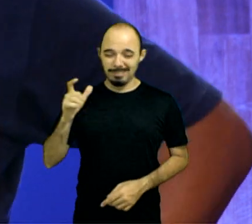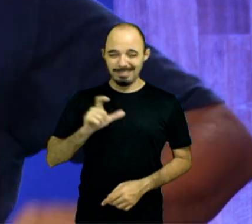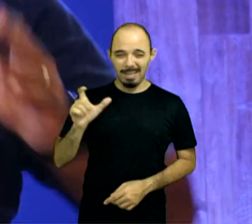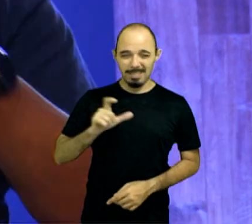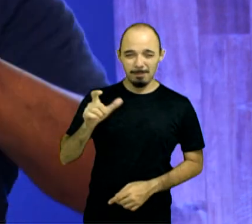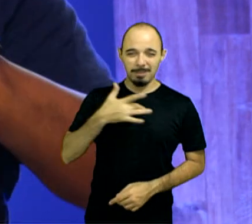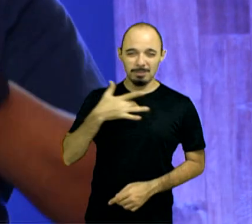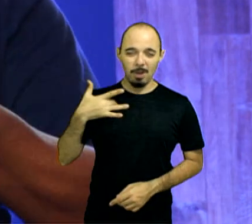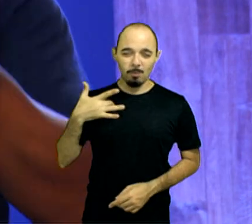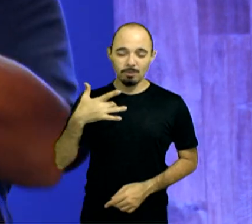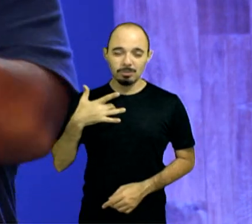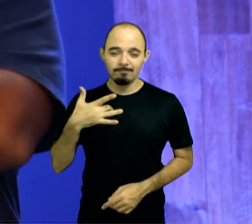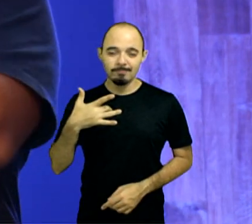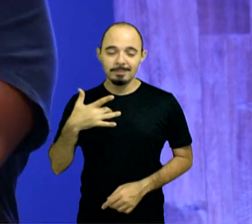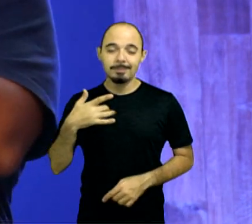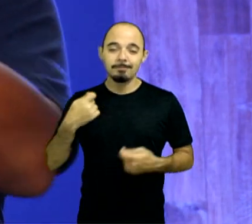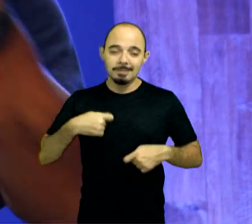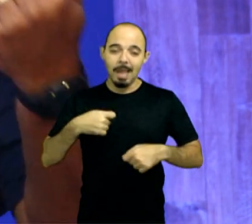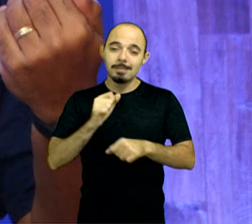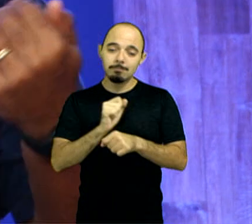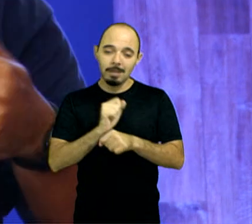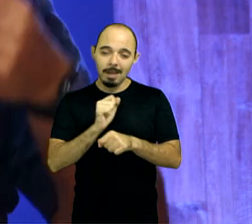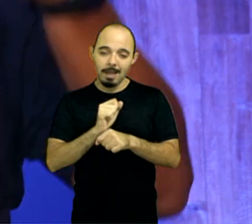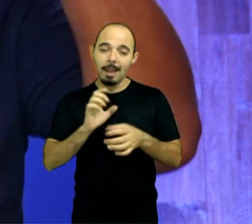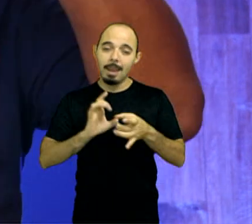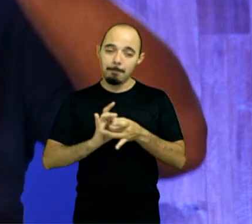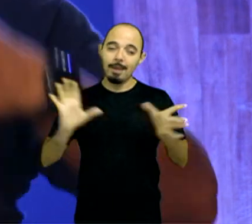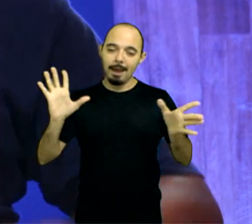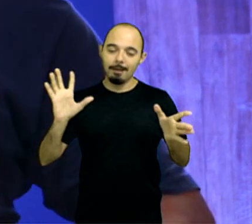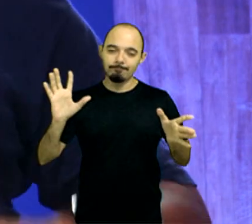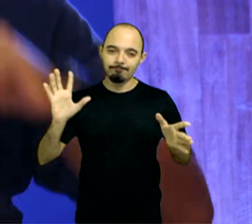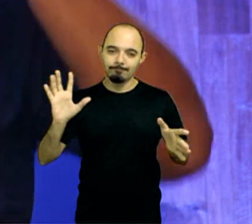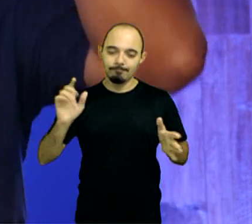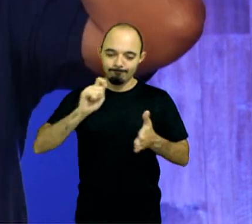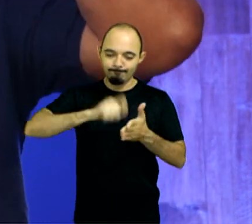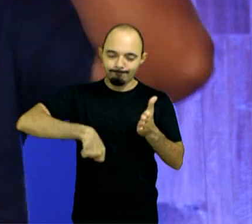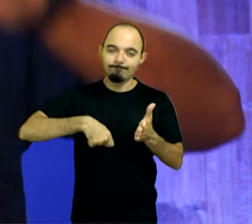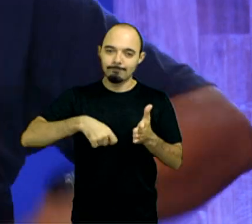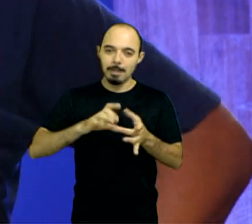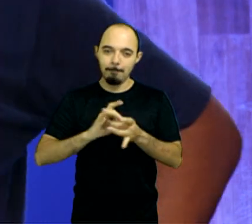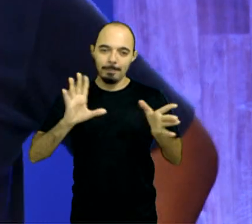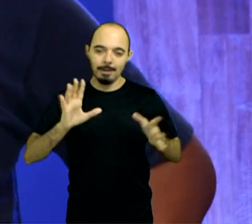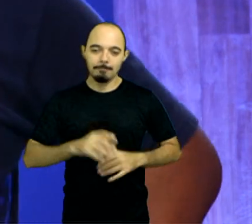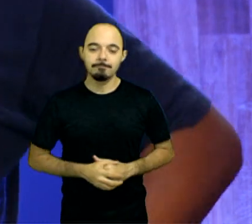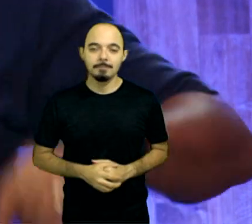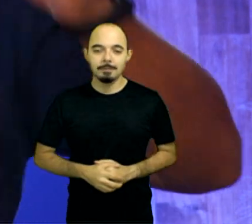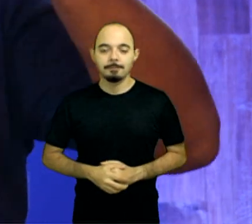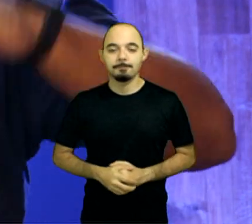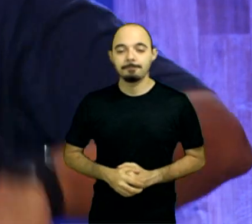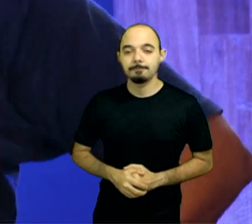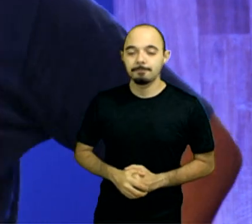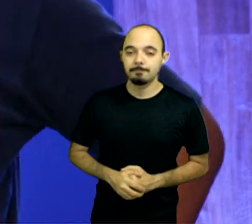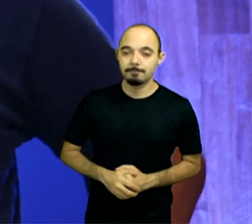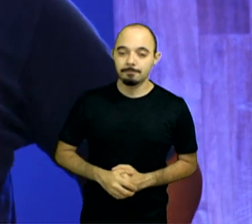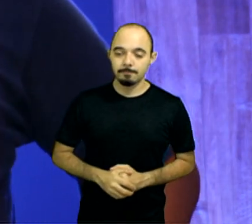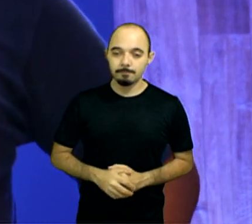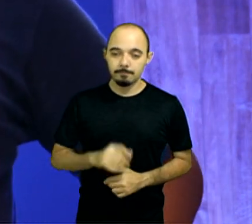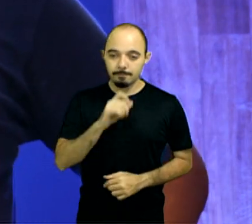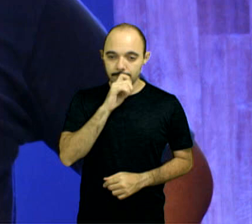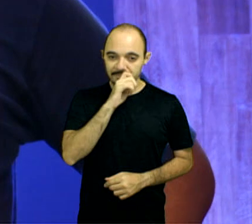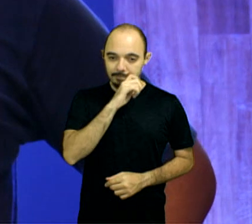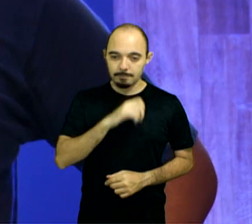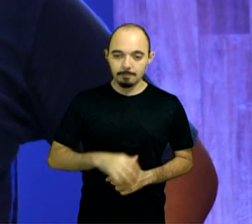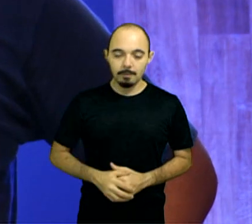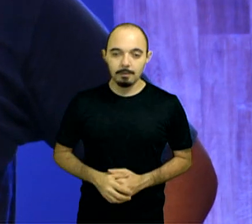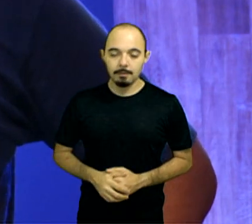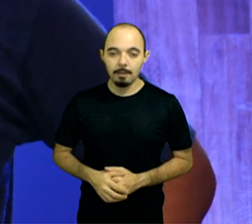né? São dois médicos, um cuida com robô, o outro cuida da parte de fisiologia, da comunicação com o cérebro, né? A parte neural.